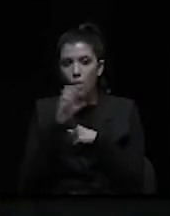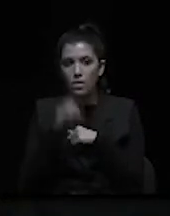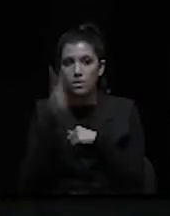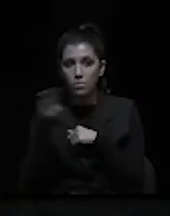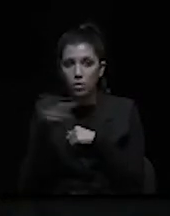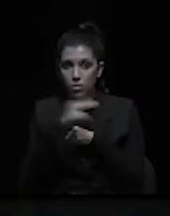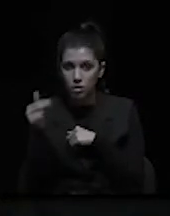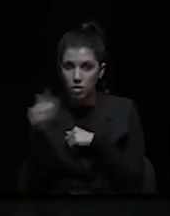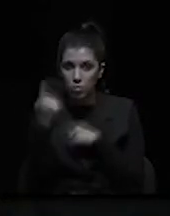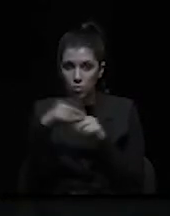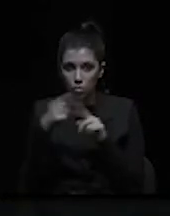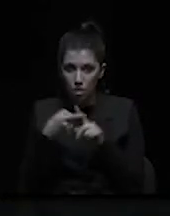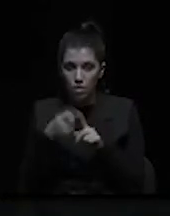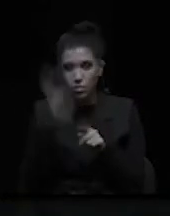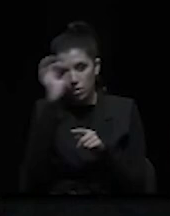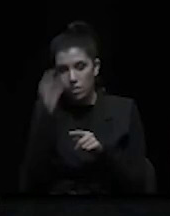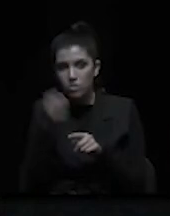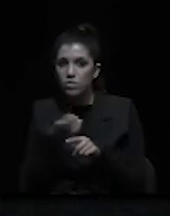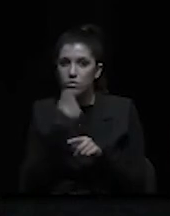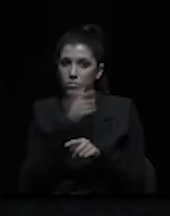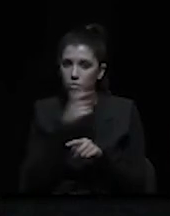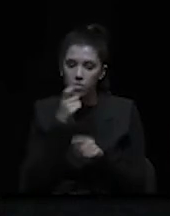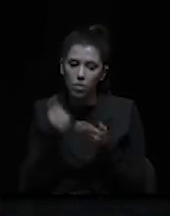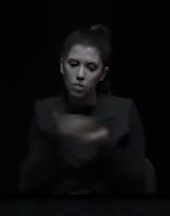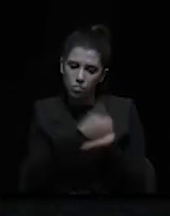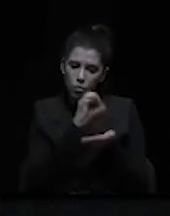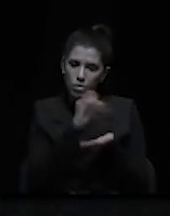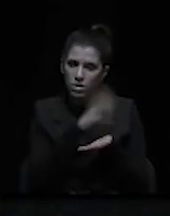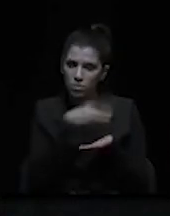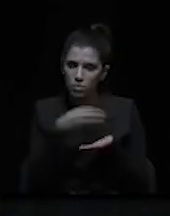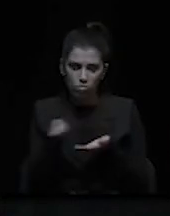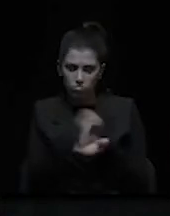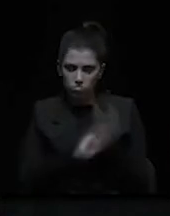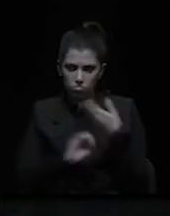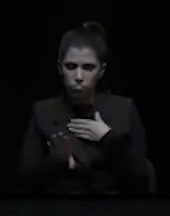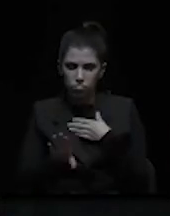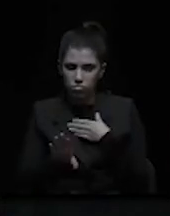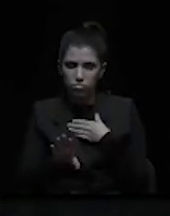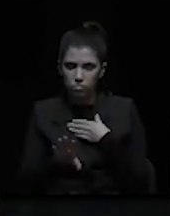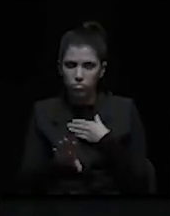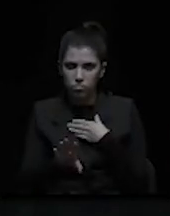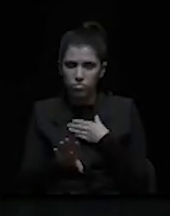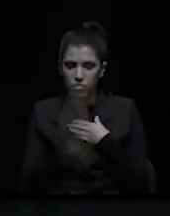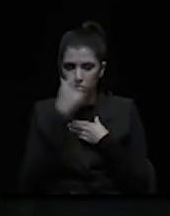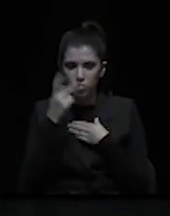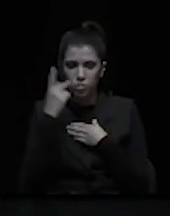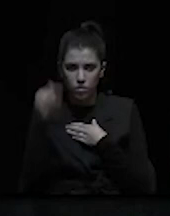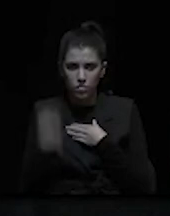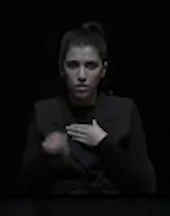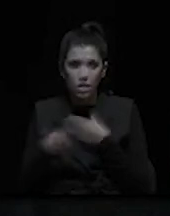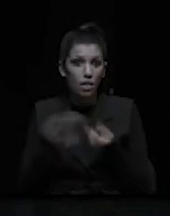ano. Carlos Moedas prometeu que abdicaria desta receita municipal na sua totalidade, dizendo que devolveria o IRS aos lisboetas,